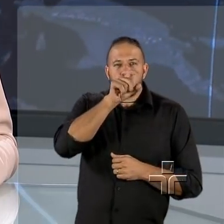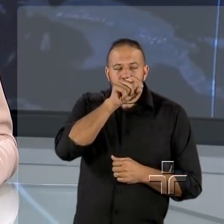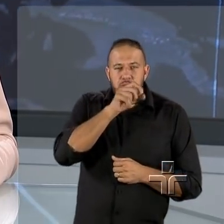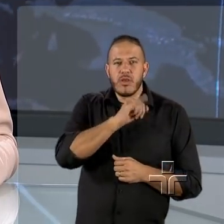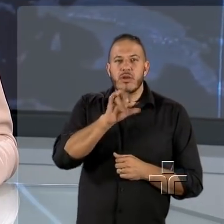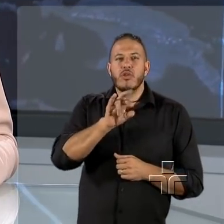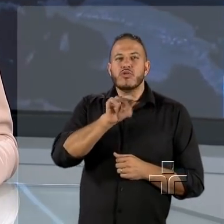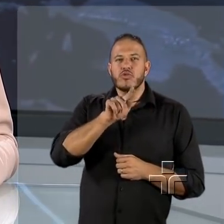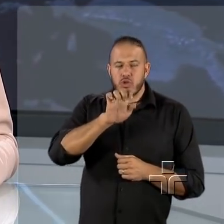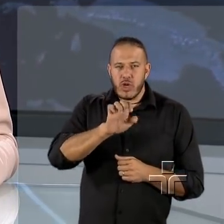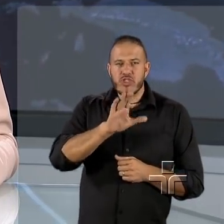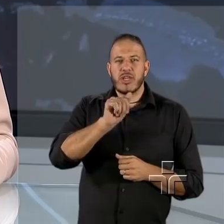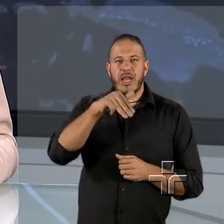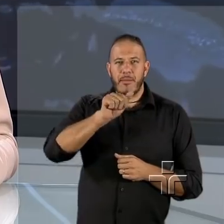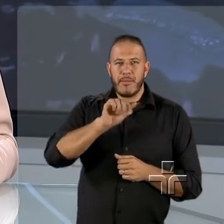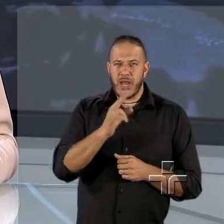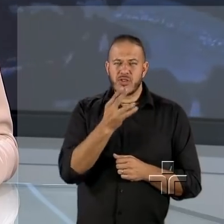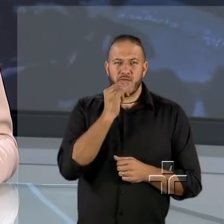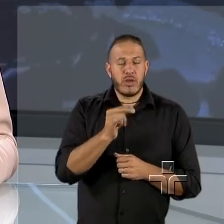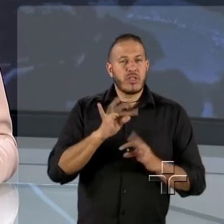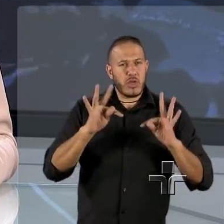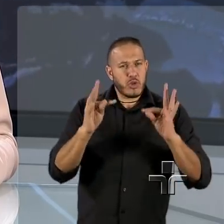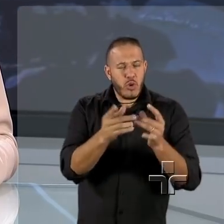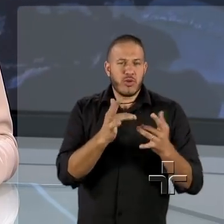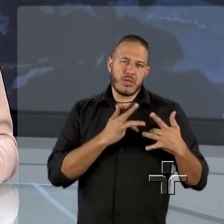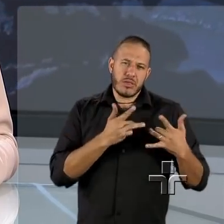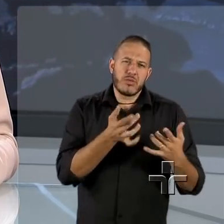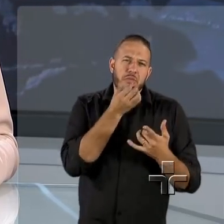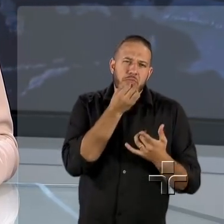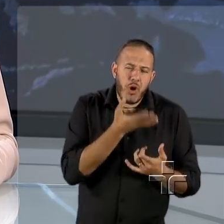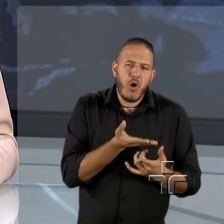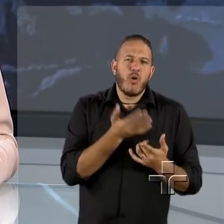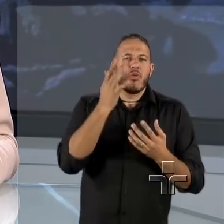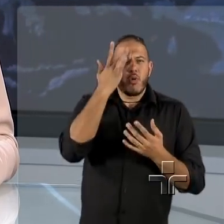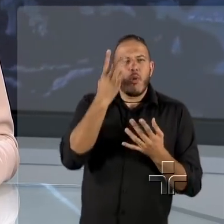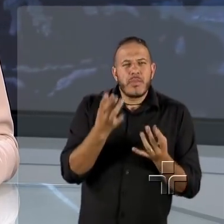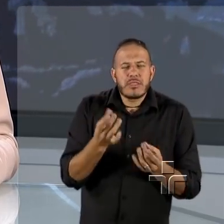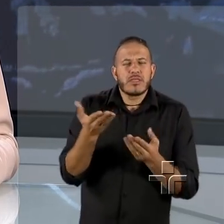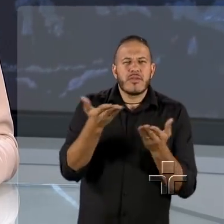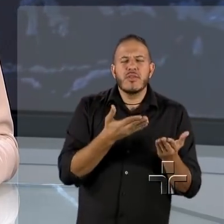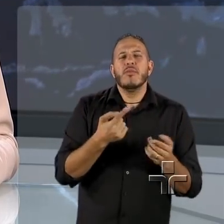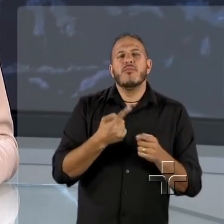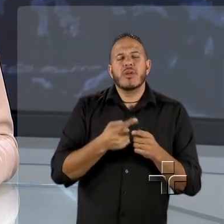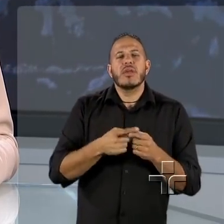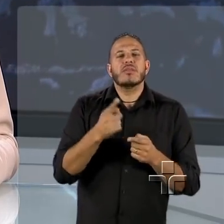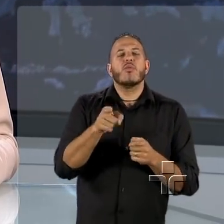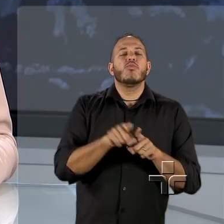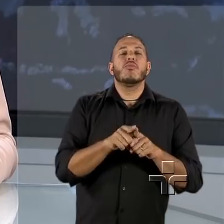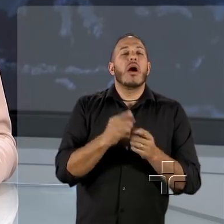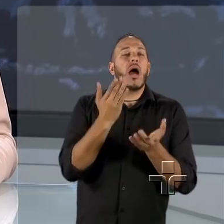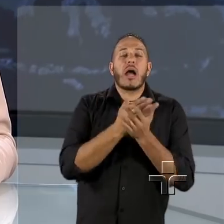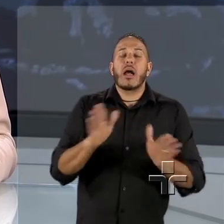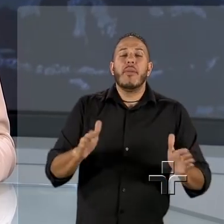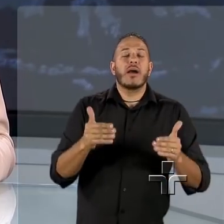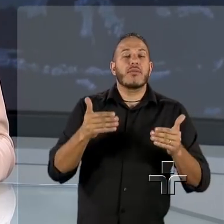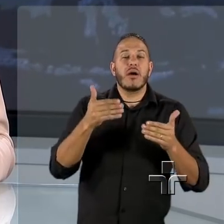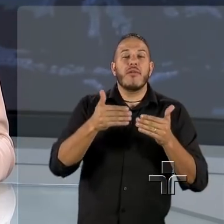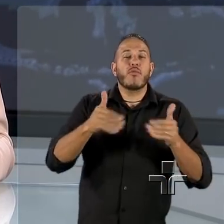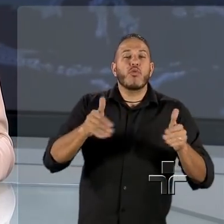é a realidade. Como você vê o posicionamento do Brasil em relação a isso? Eu acho o Temer um dos